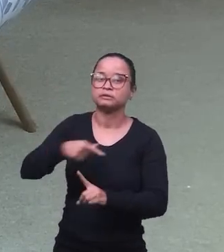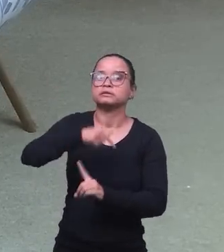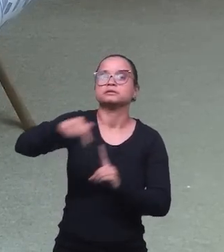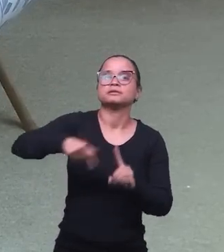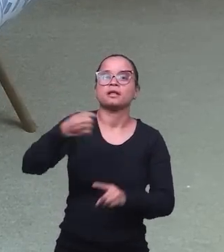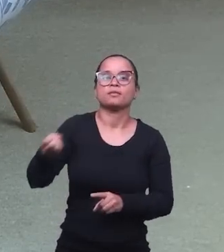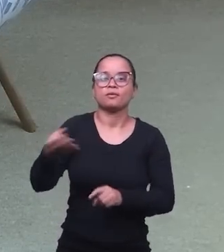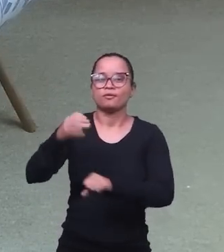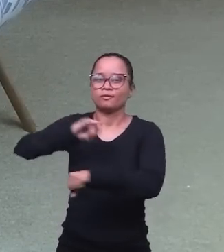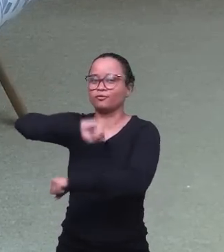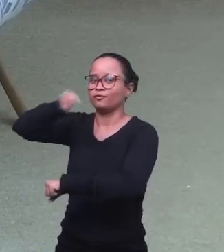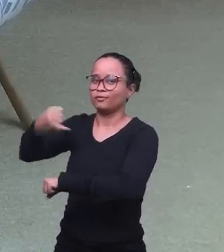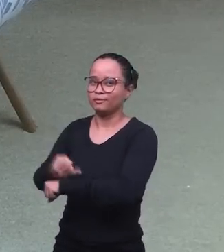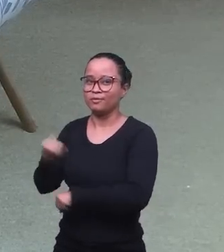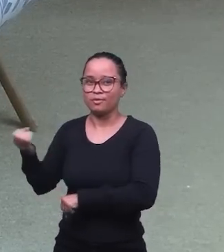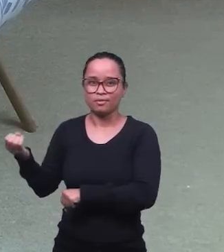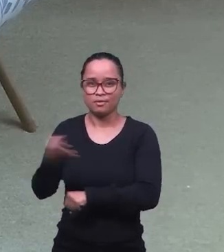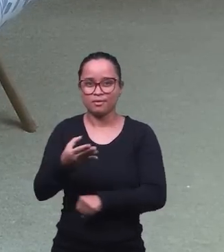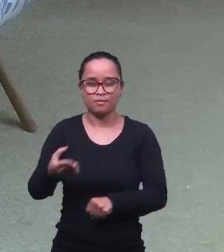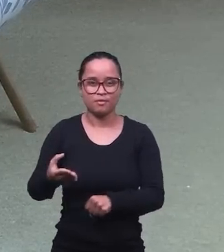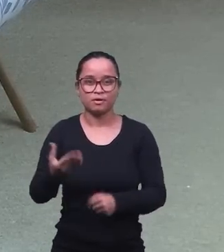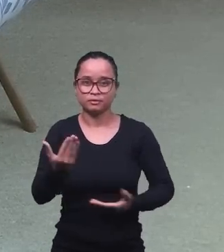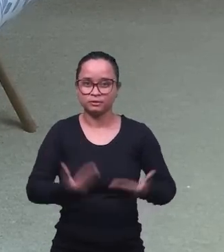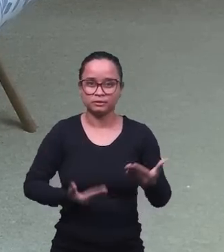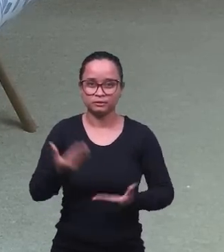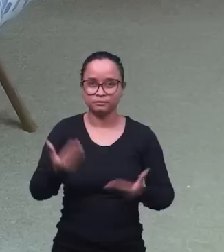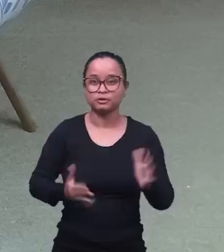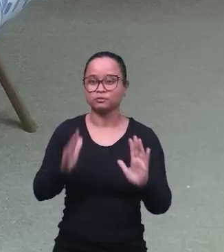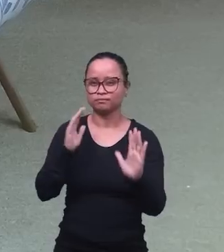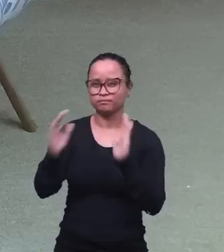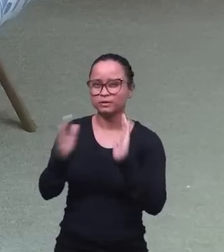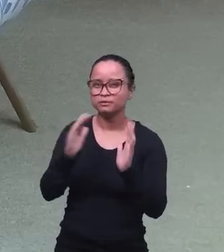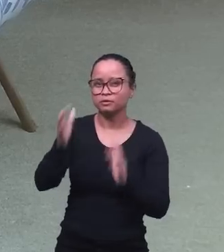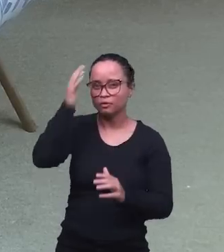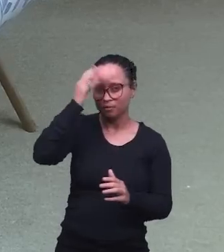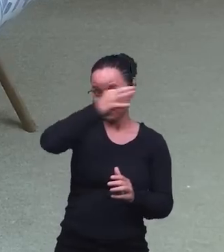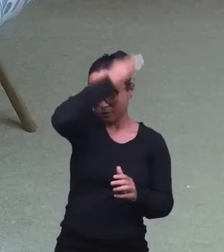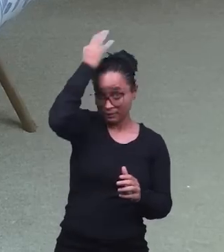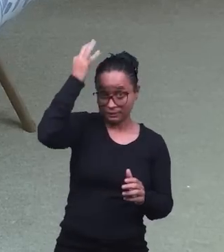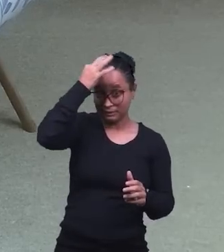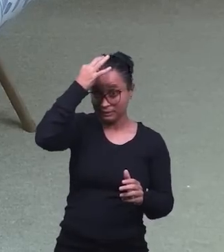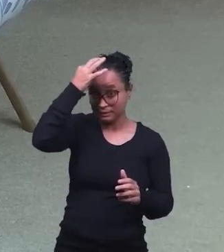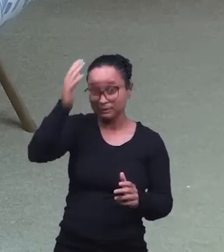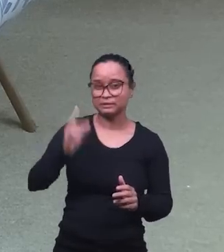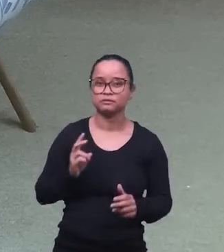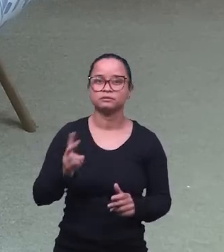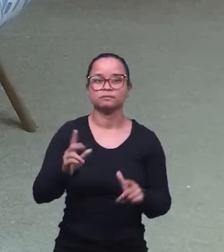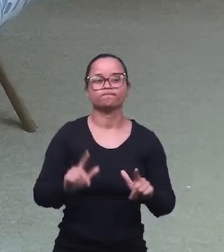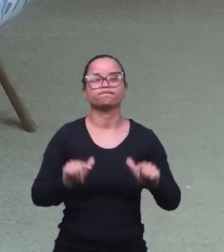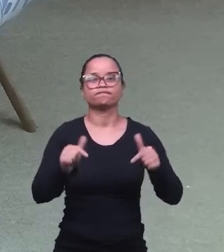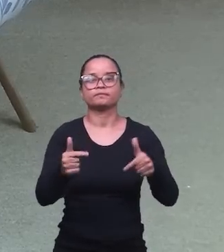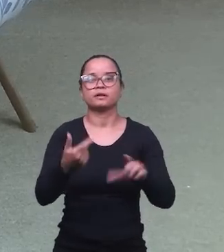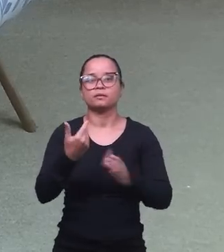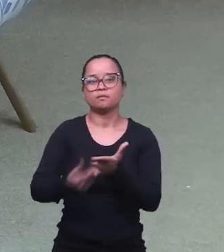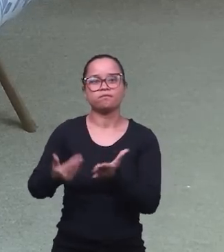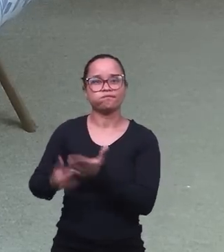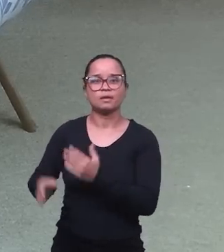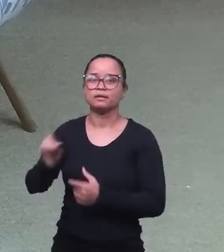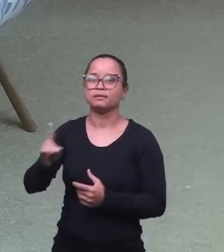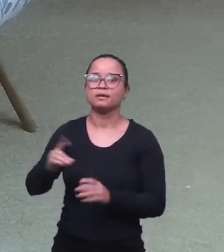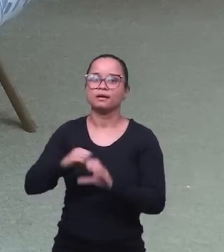Nova Jerusalém. Ou seja, uma igreja que ao longo do tempo o Espírito Santo estava sempre presente, não perdeu as suas